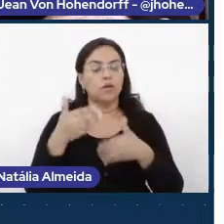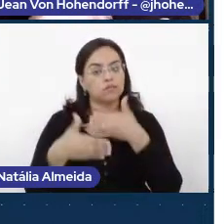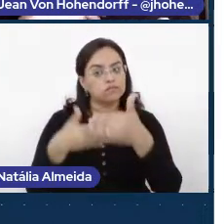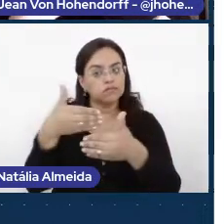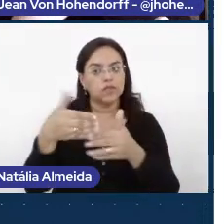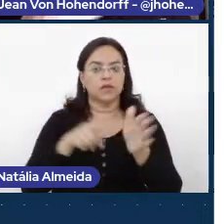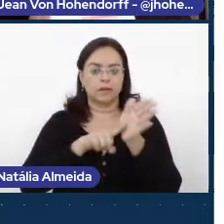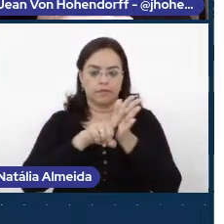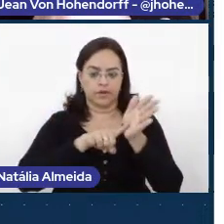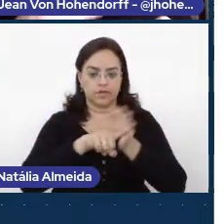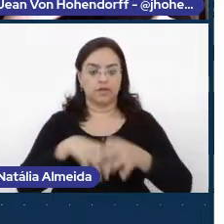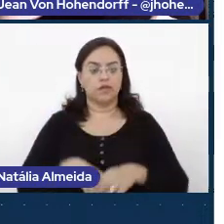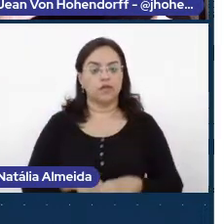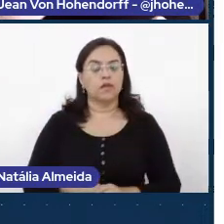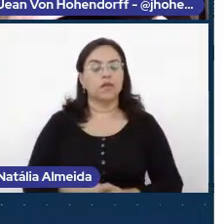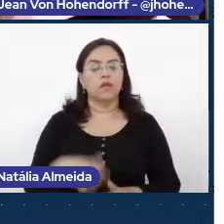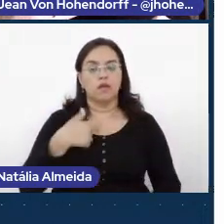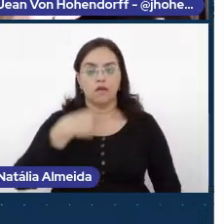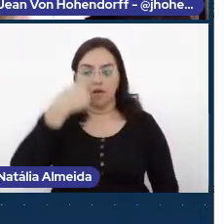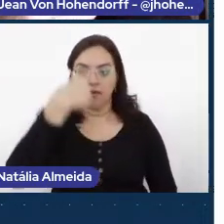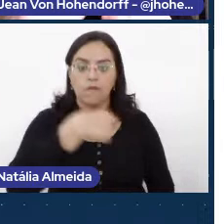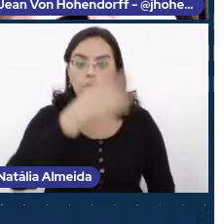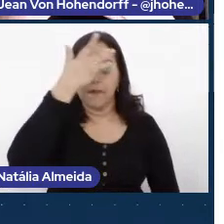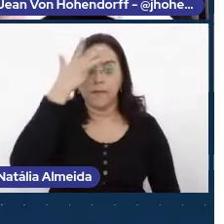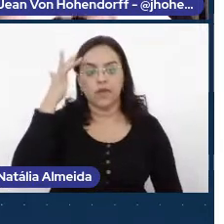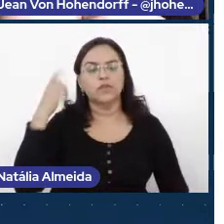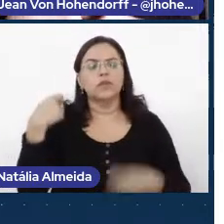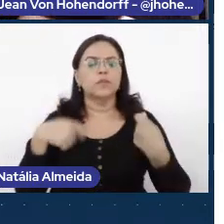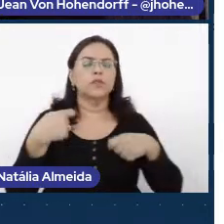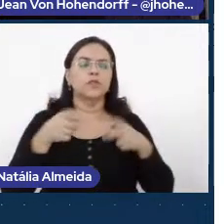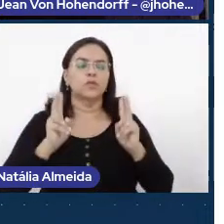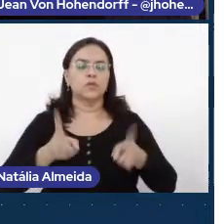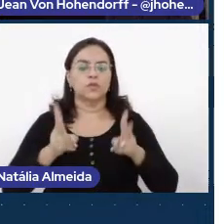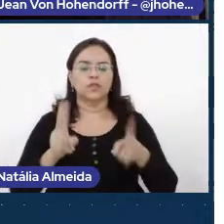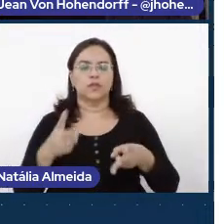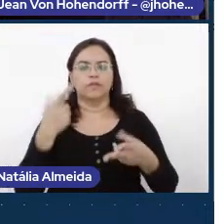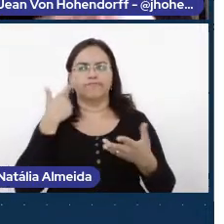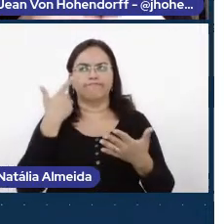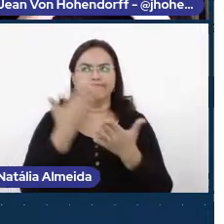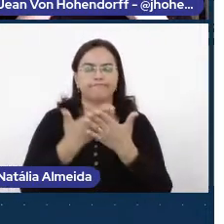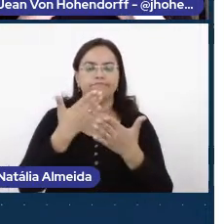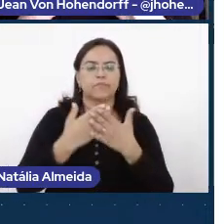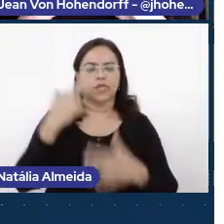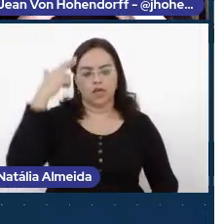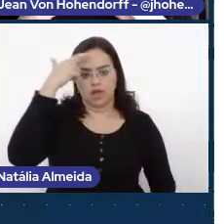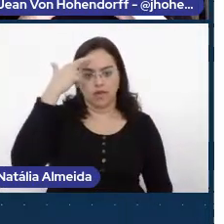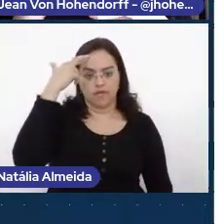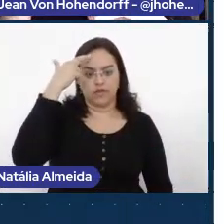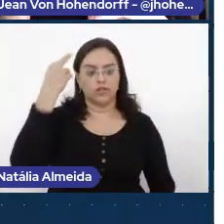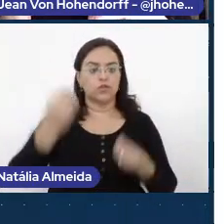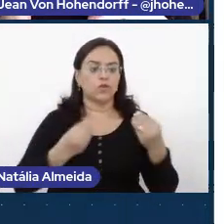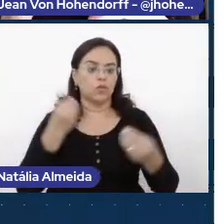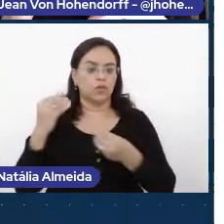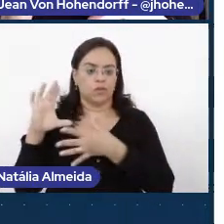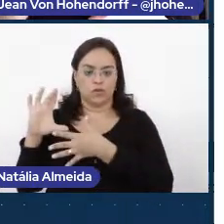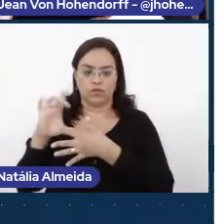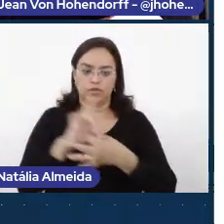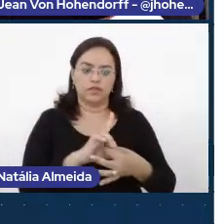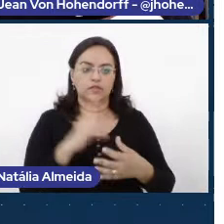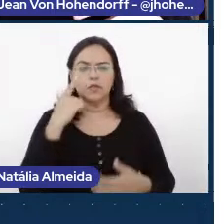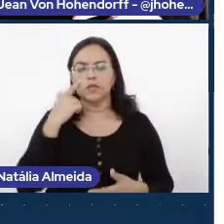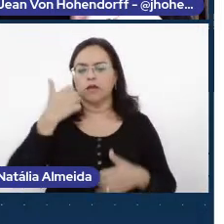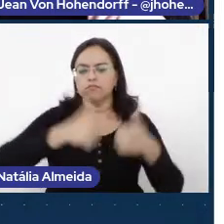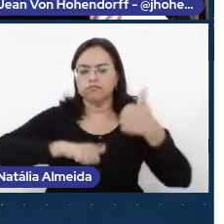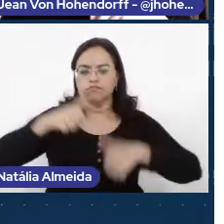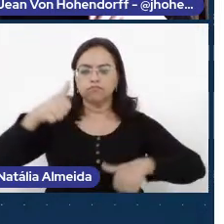equipe de pesquisa tem que refletir constantemente sobre vieses que podem ter na nossa análise. O quanto,